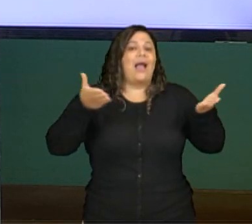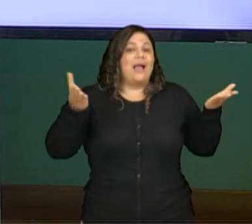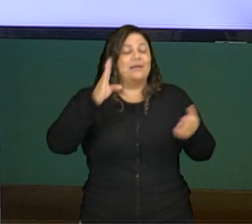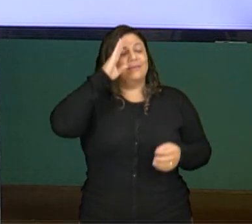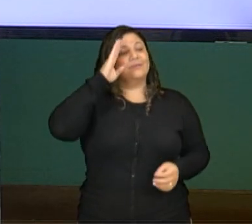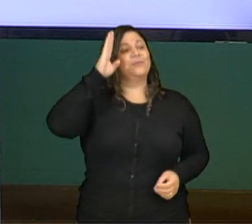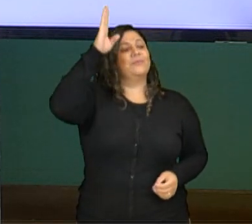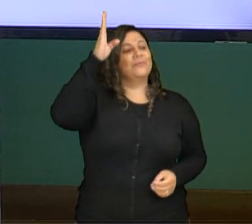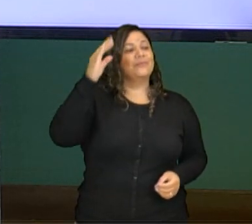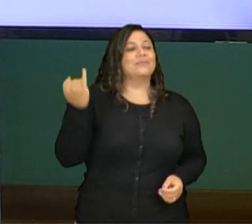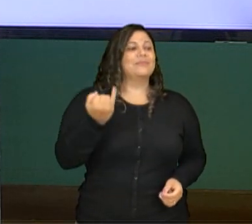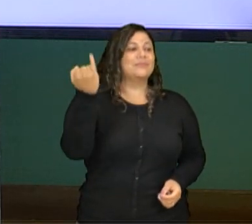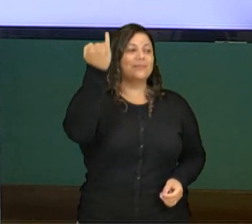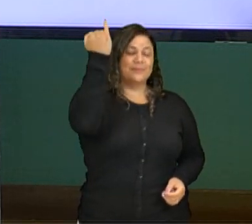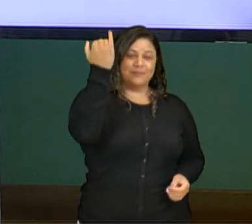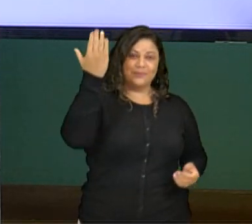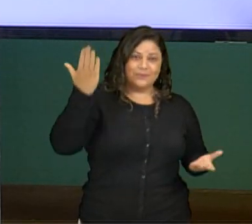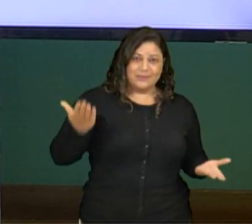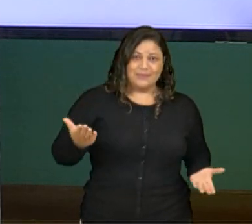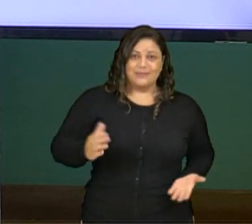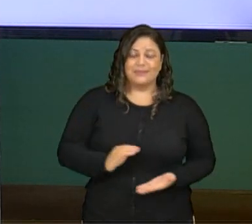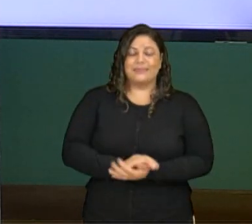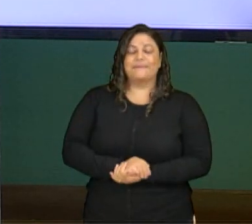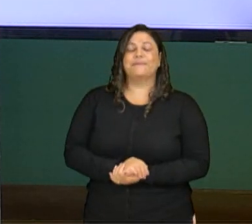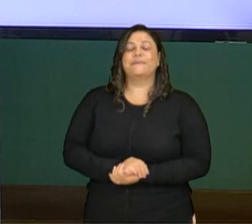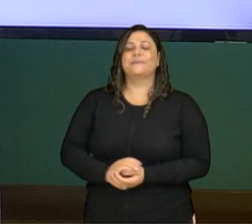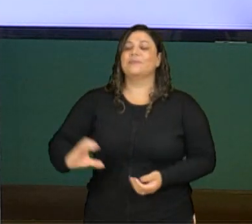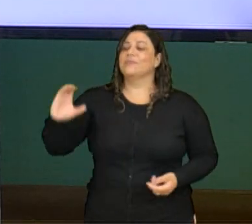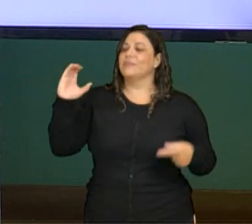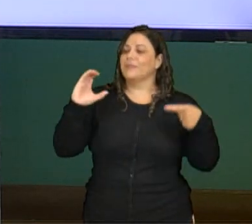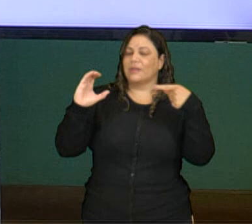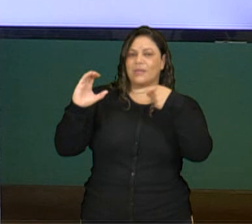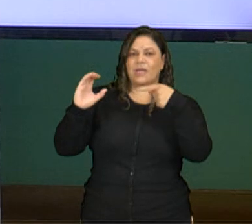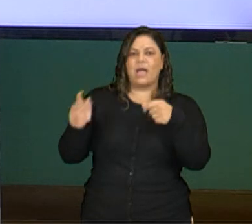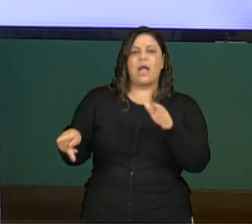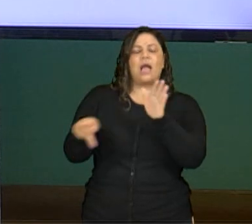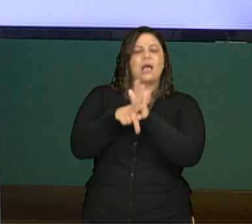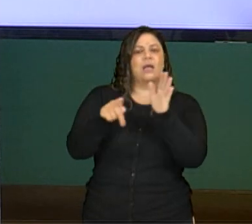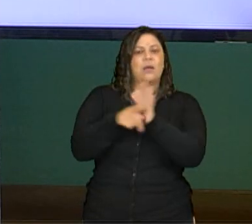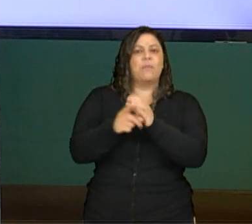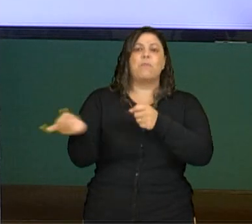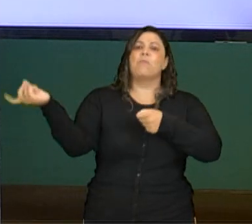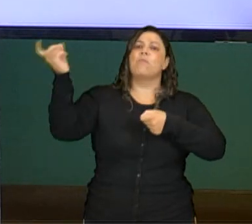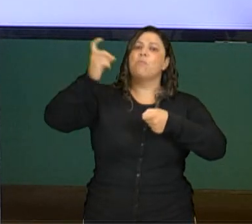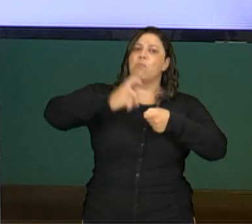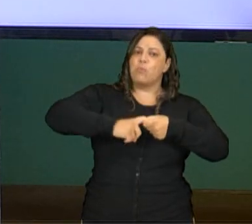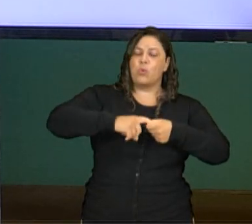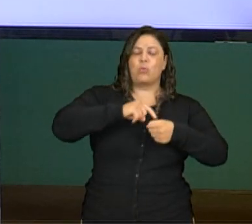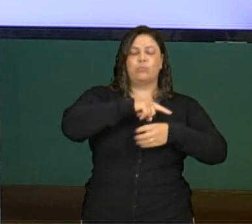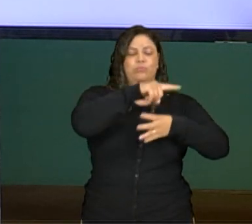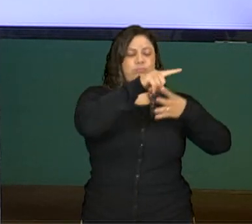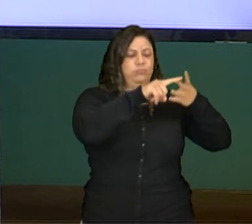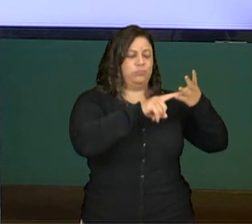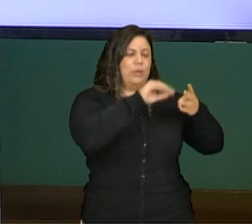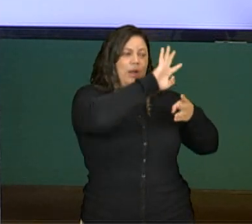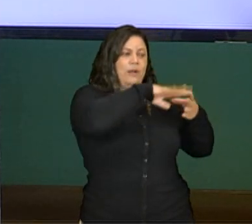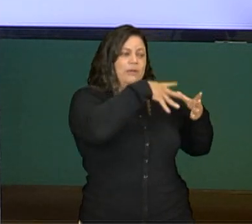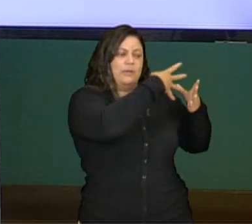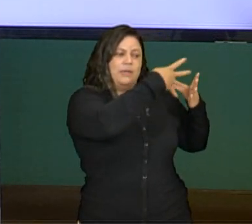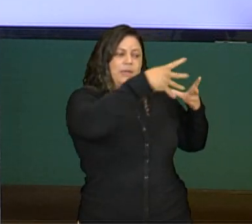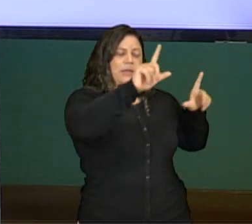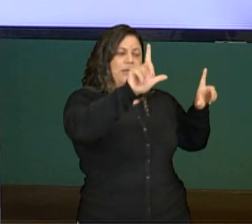fundamental importância. O carbono, ele pertence ao grupo 4A da